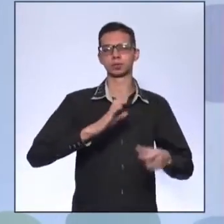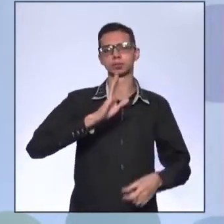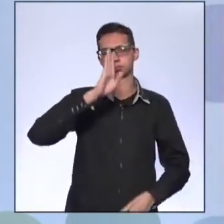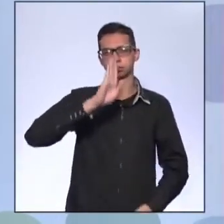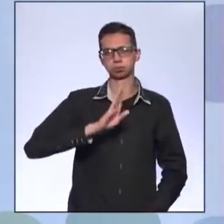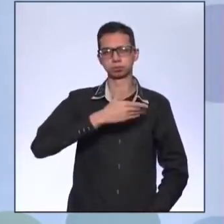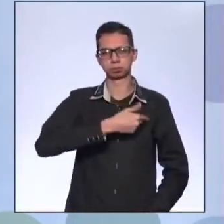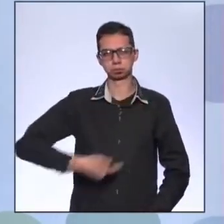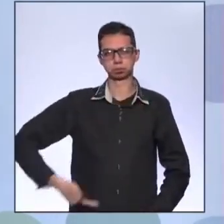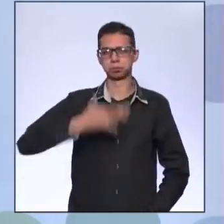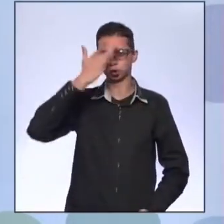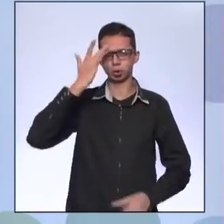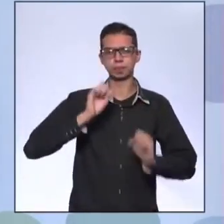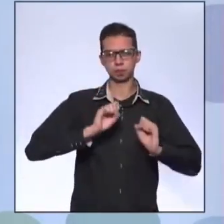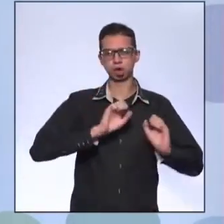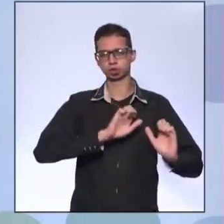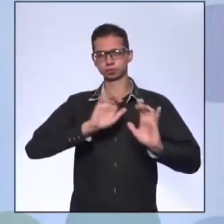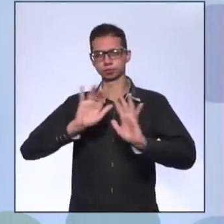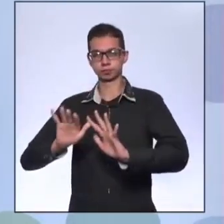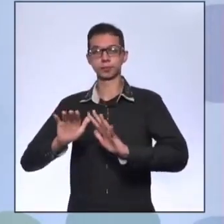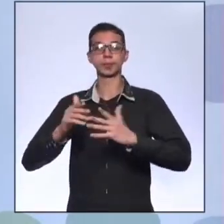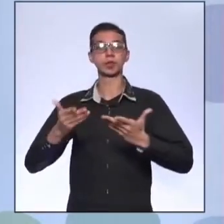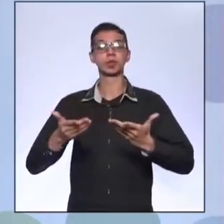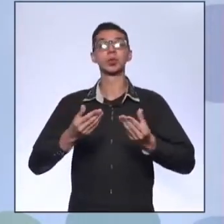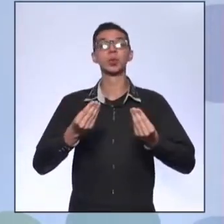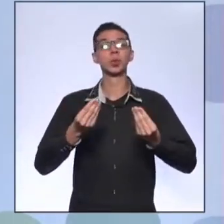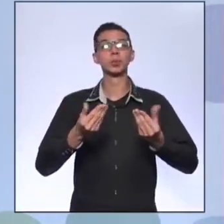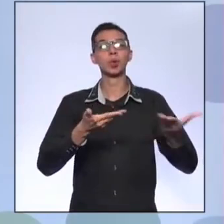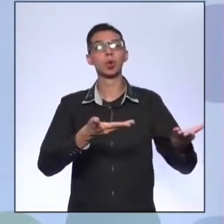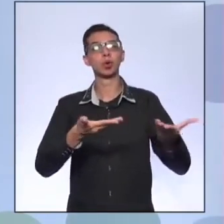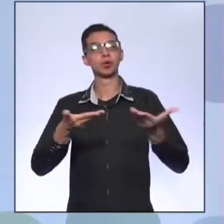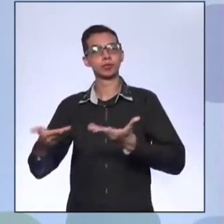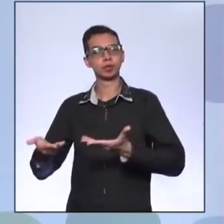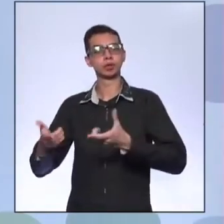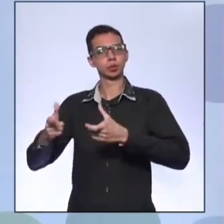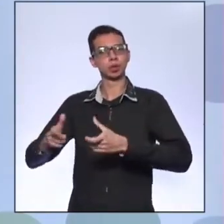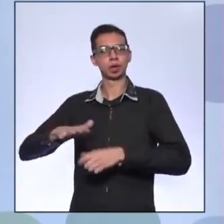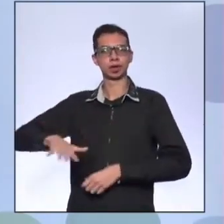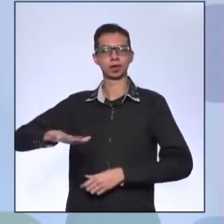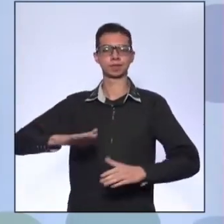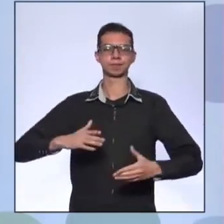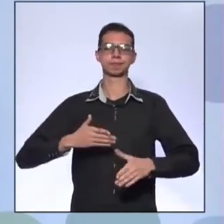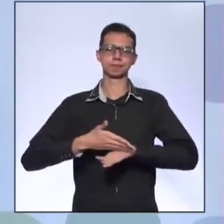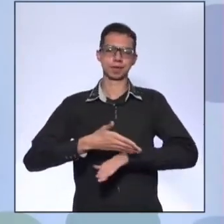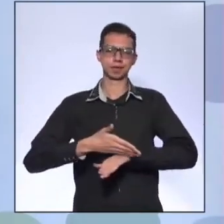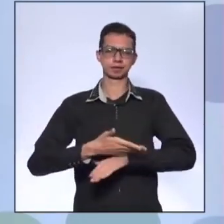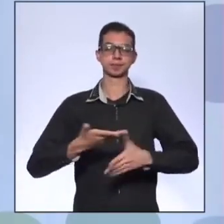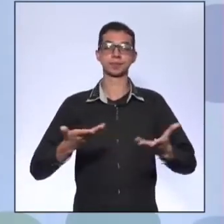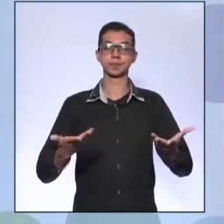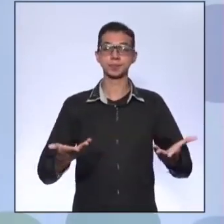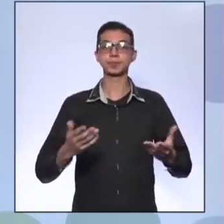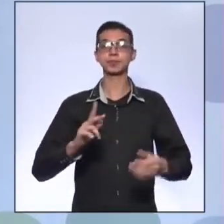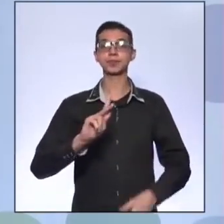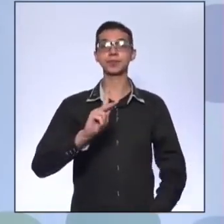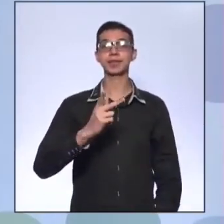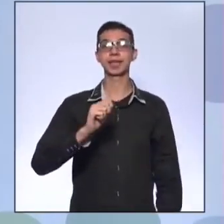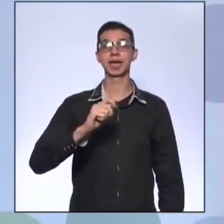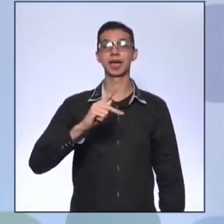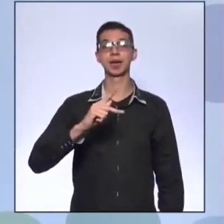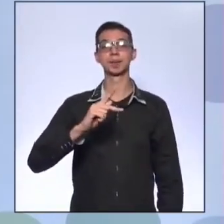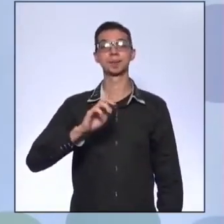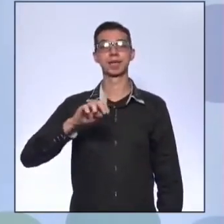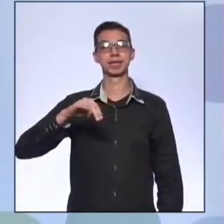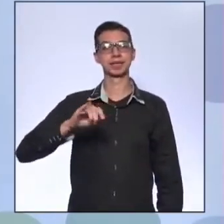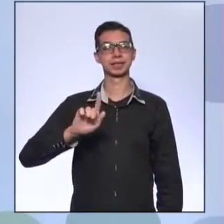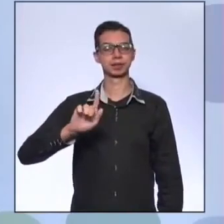e as pessoas do público são convidadas a tomar parte desse espetáculo. E geralmente o happening ele traz elementos